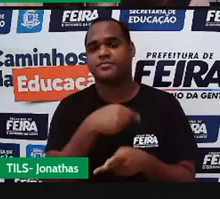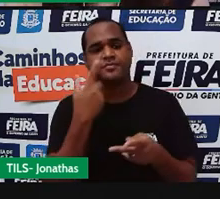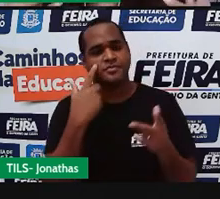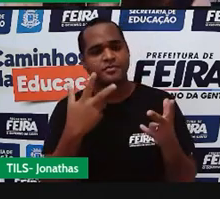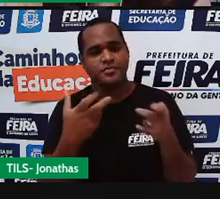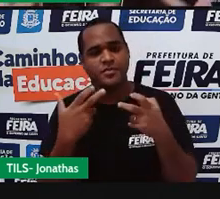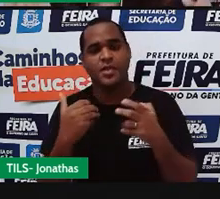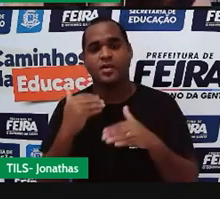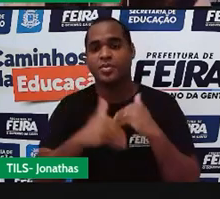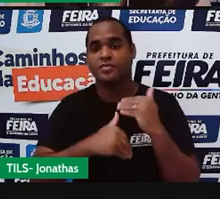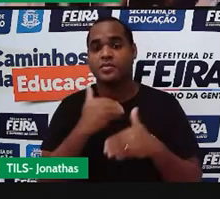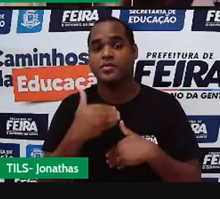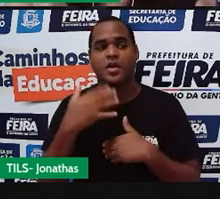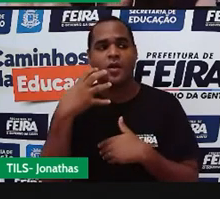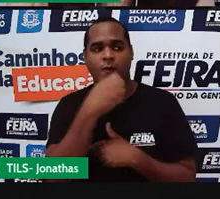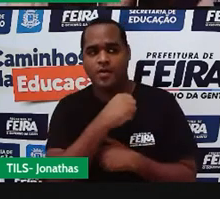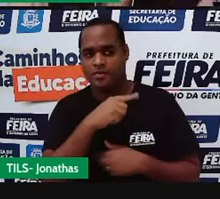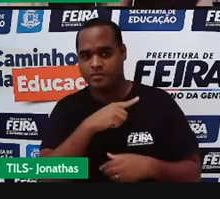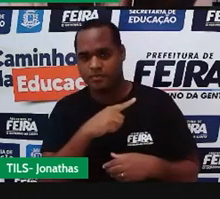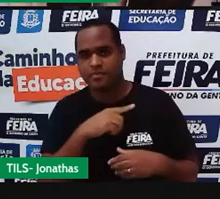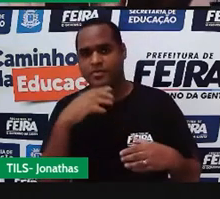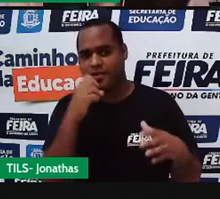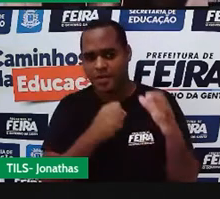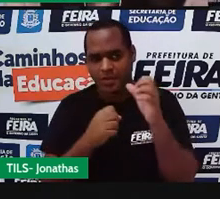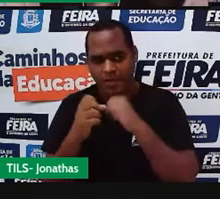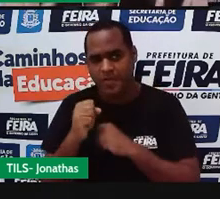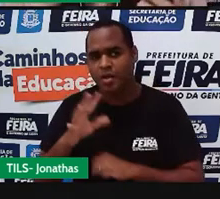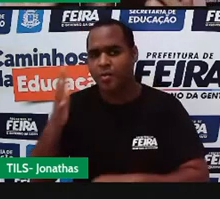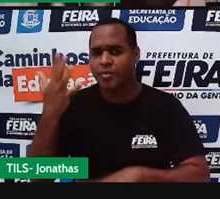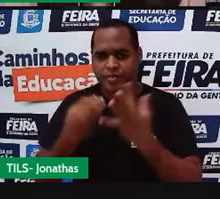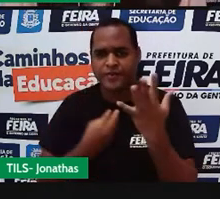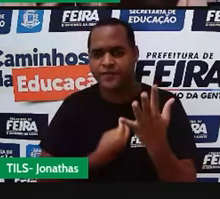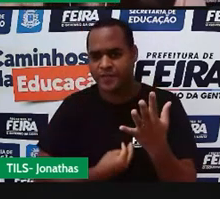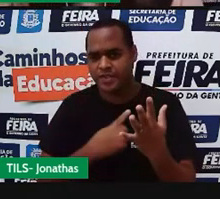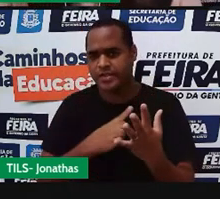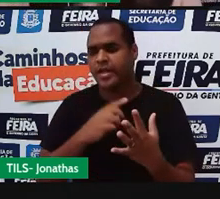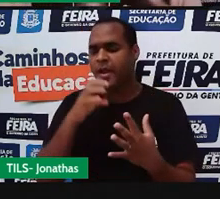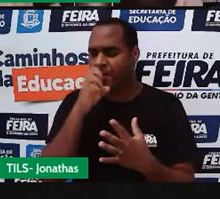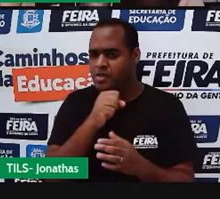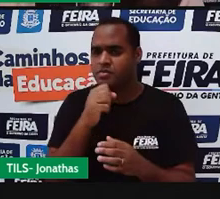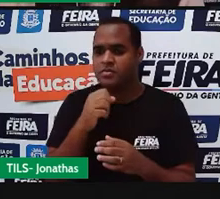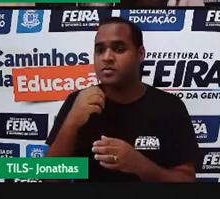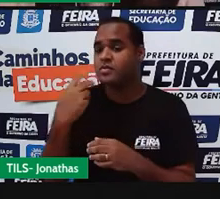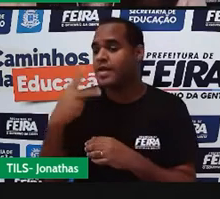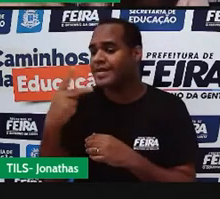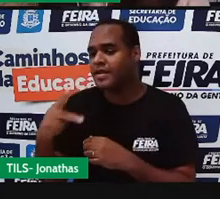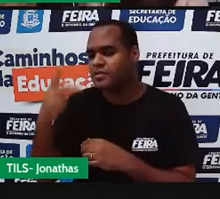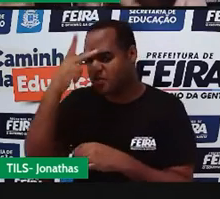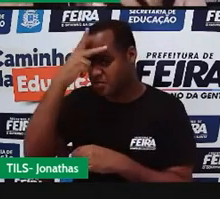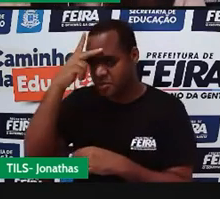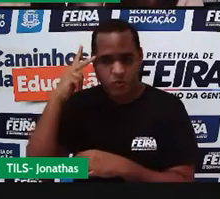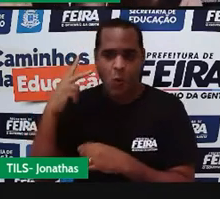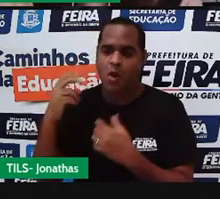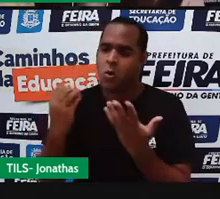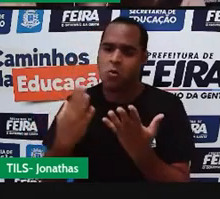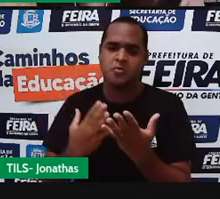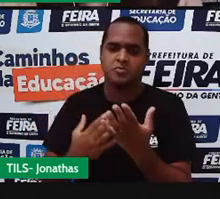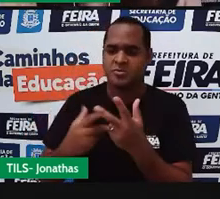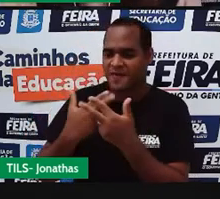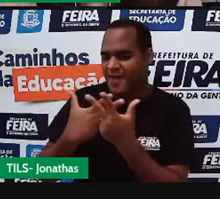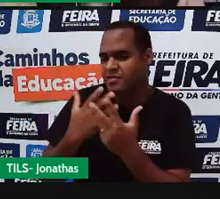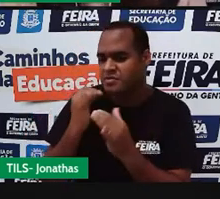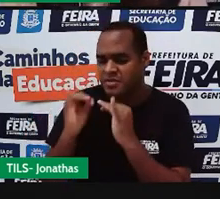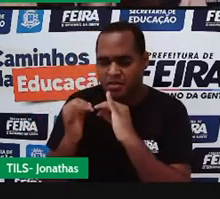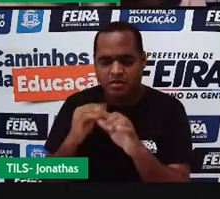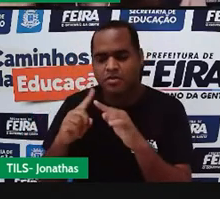aconteceriam na mesma velocidade que a gente está fazendo acontecer hoje então por causa dessas atitudes aí por causa do nosso consumo